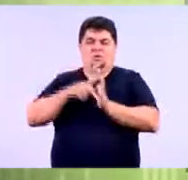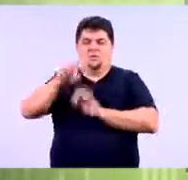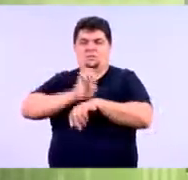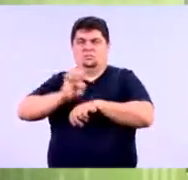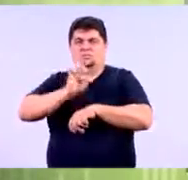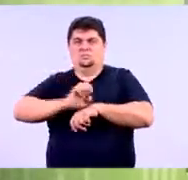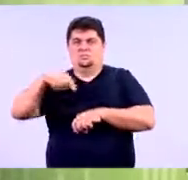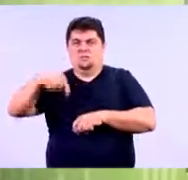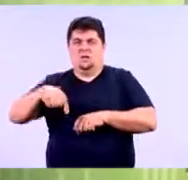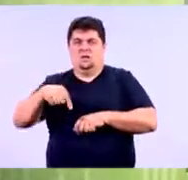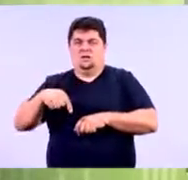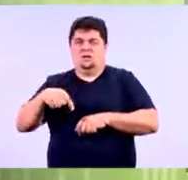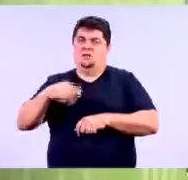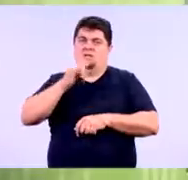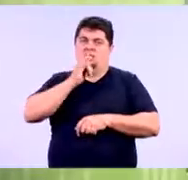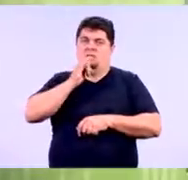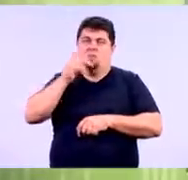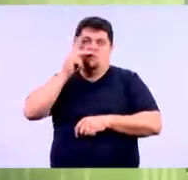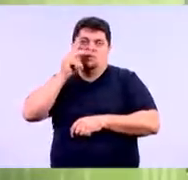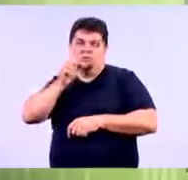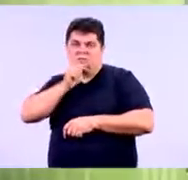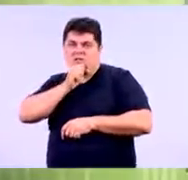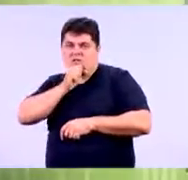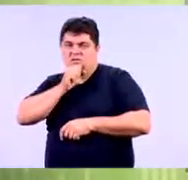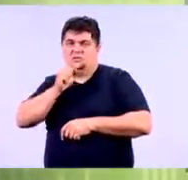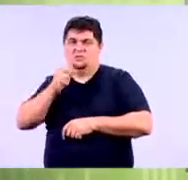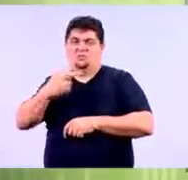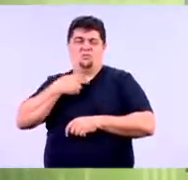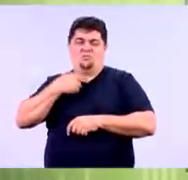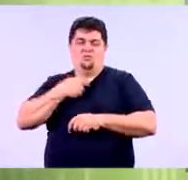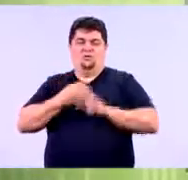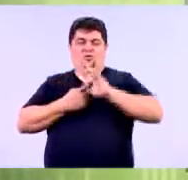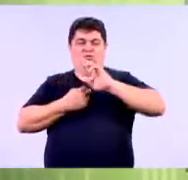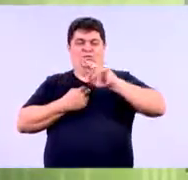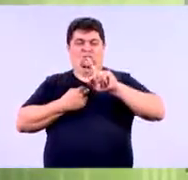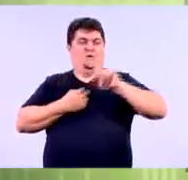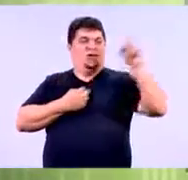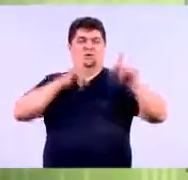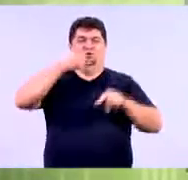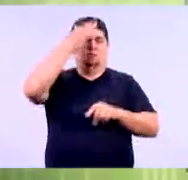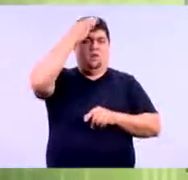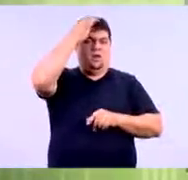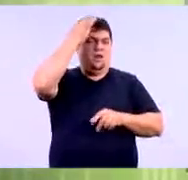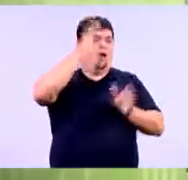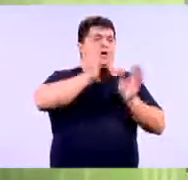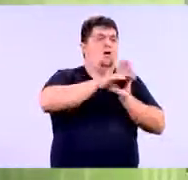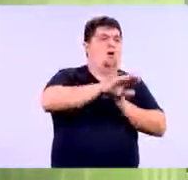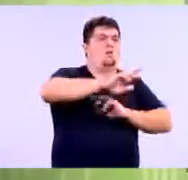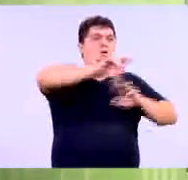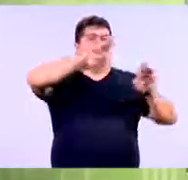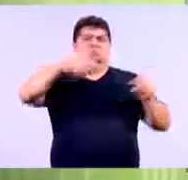que eu pago uma certa quantidade aqui em Porto Velho, eu não posso pagar diferentemente em Ji-Paraná, em Cacoal ou qualquer outra cidade.